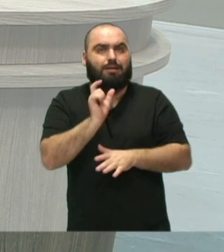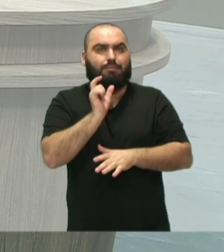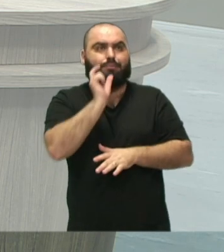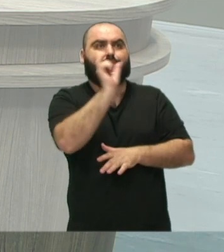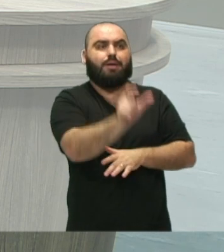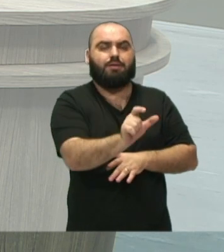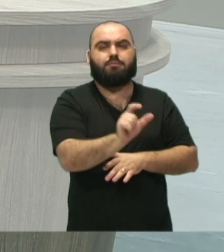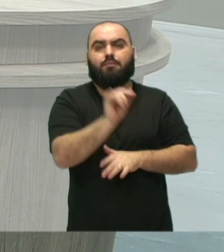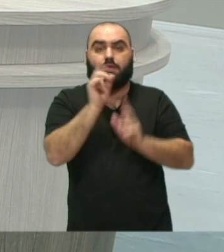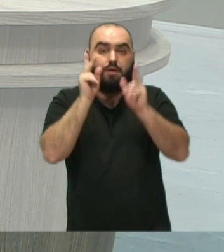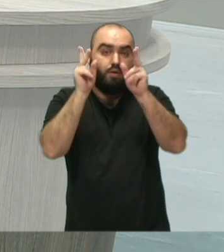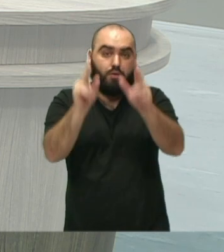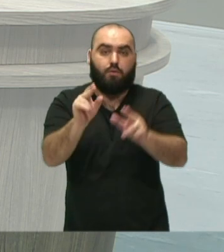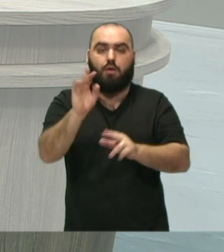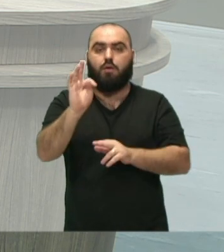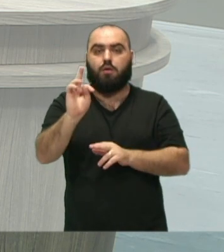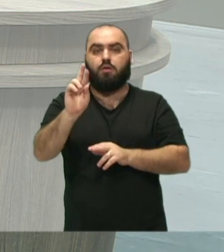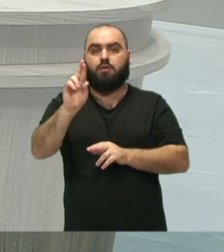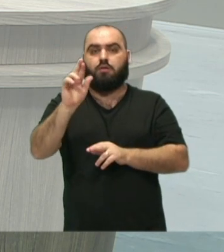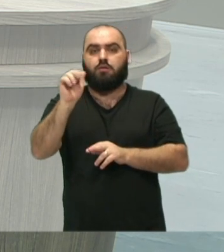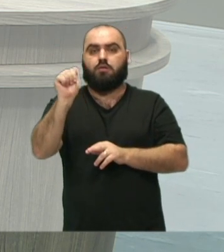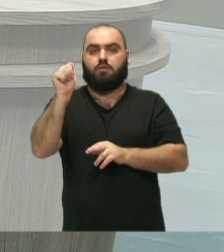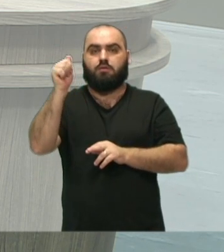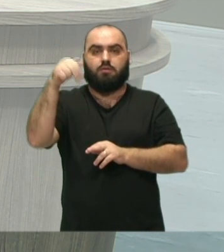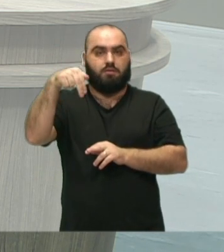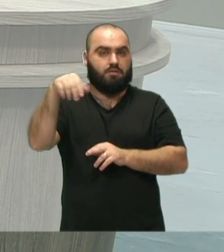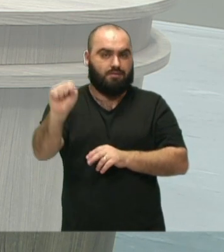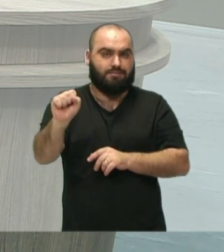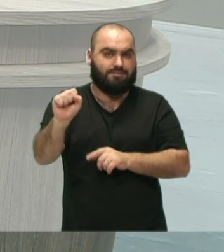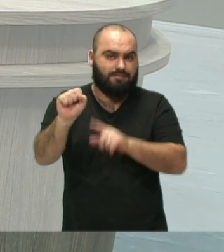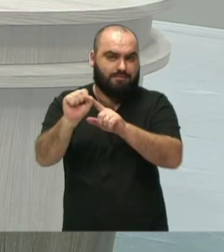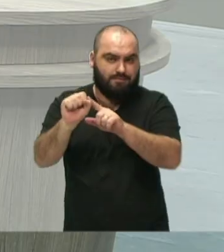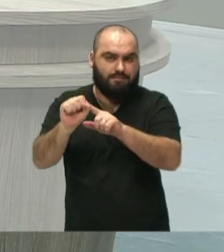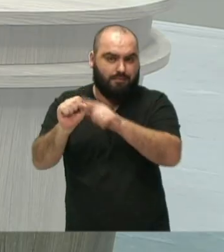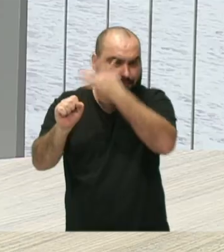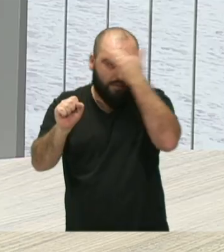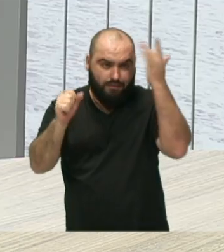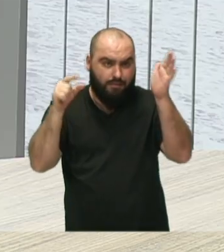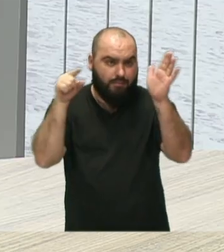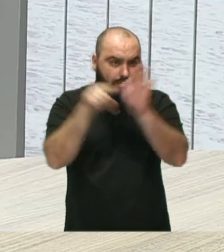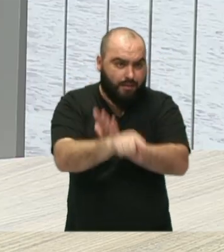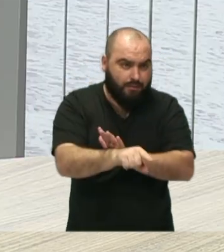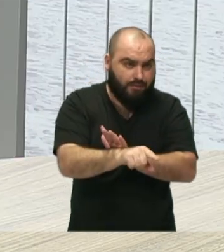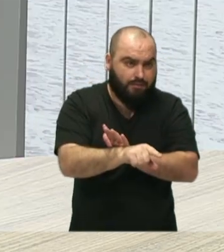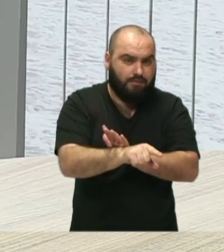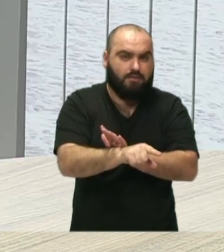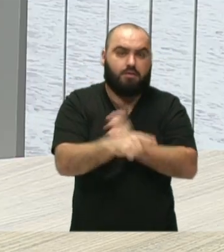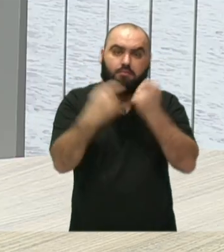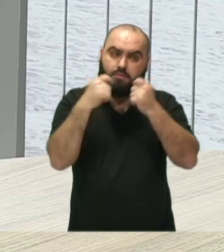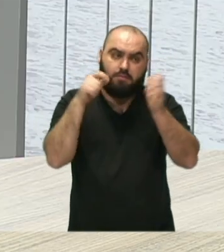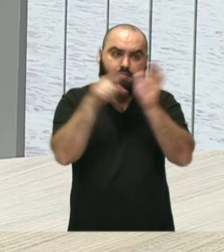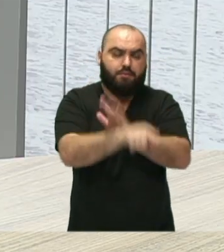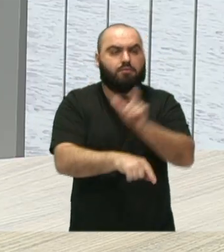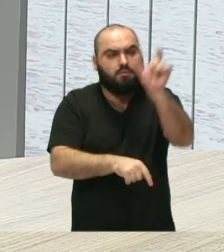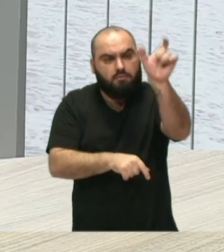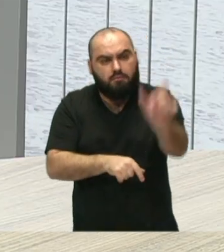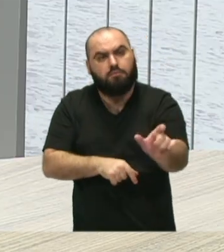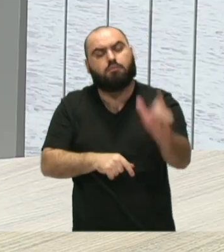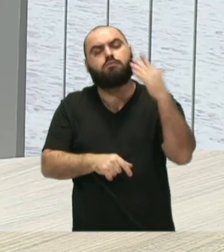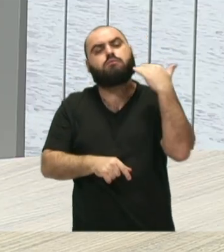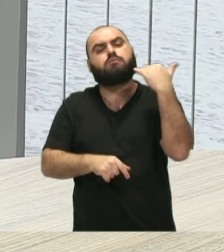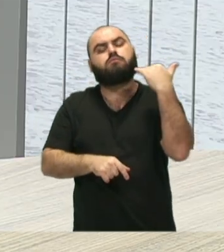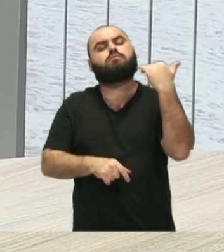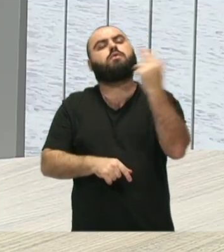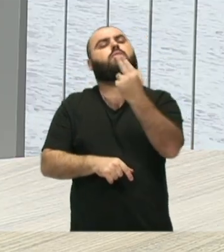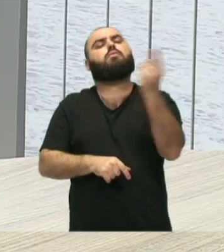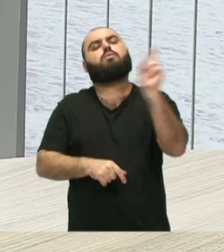questão com transexualidade, que a pessoa acaba enfiando os pés pelas mãos por não perguntar. E a gente deve perguntar como que a pessoa quer se chamar, como que a pessoa